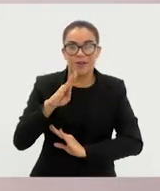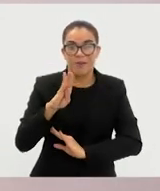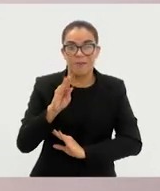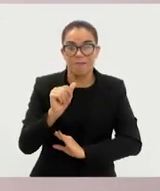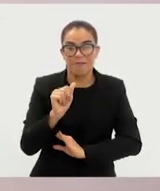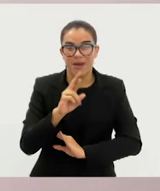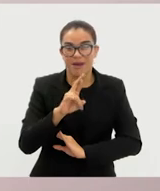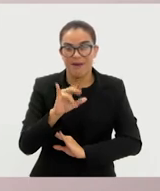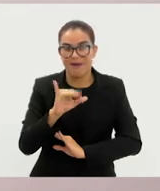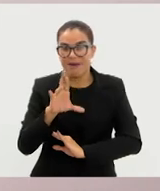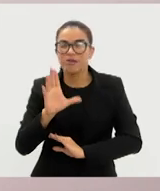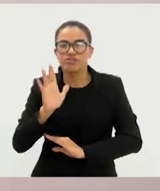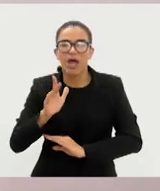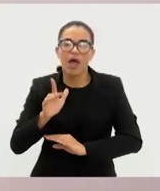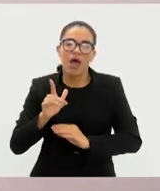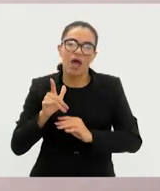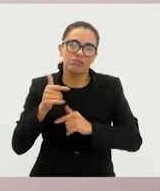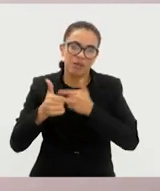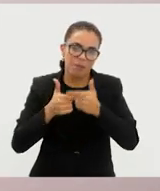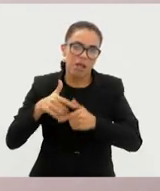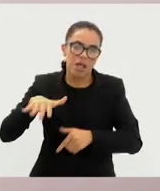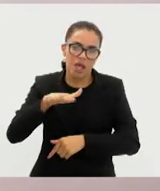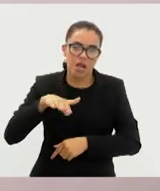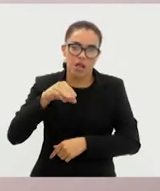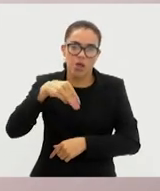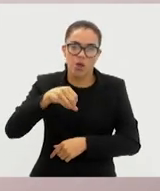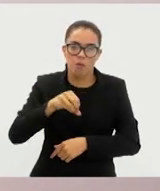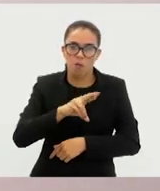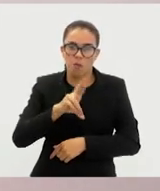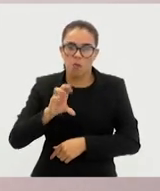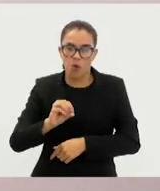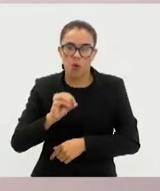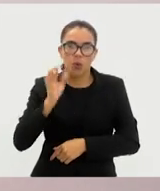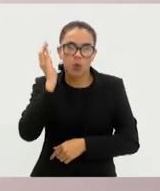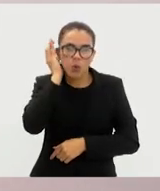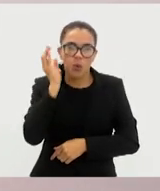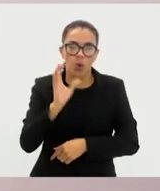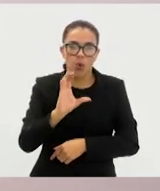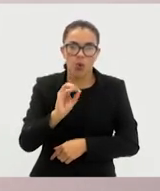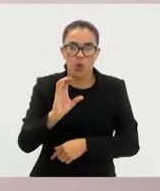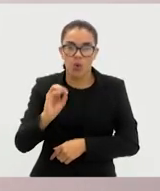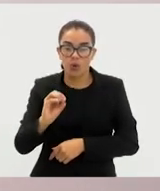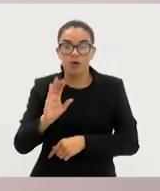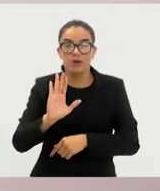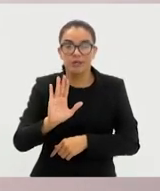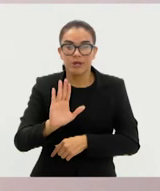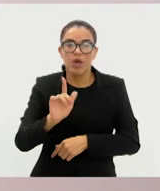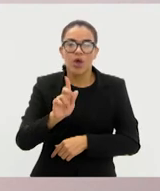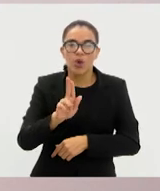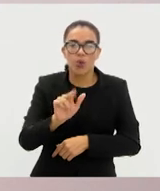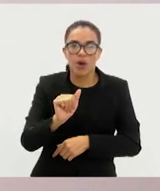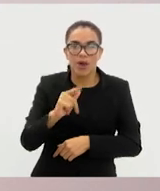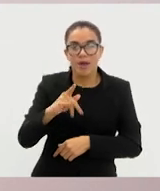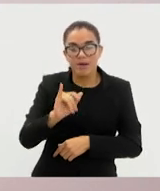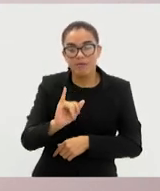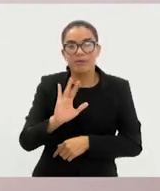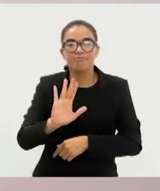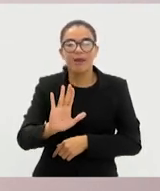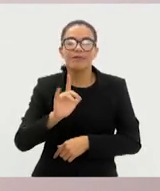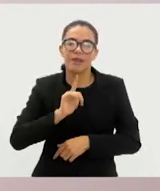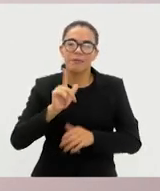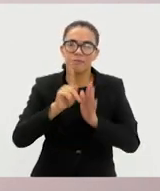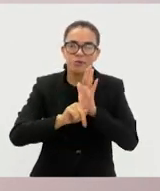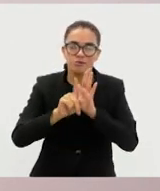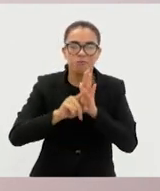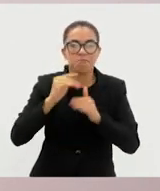já fui a Morro do Coco, tivemos uma comitiva que foi em Agapi. Nós, assim, a gente tem um projeto de melhoria,